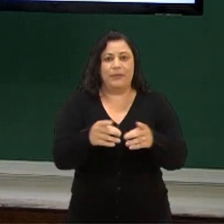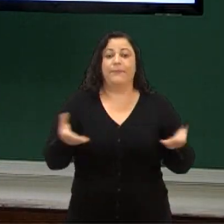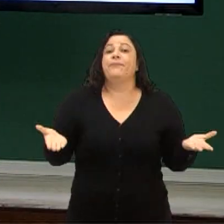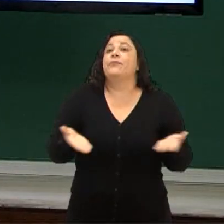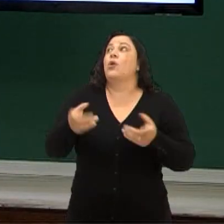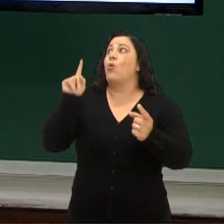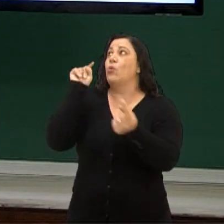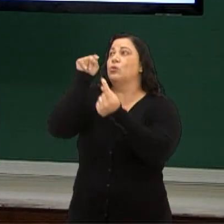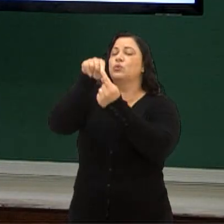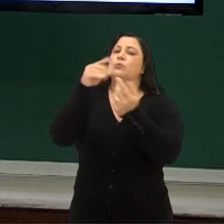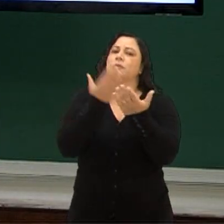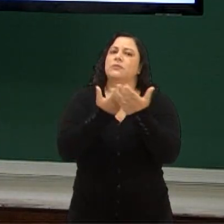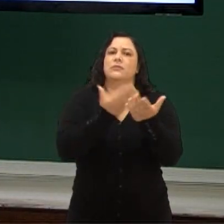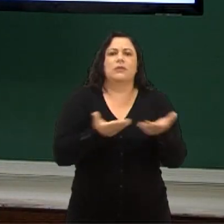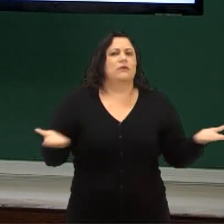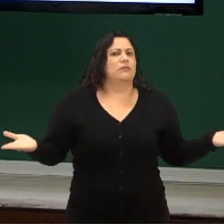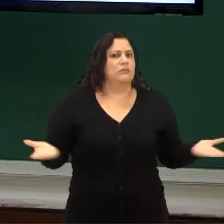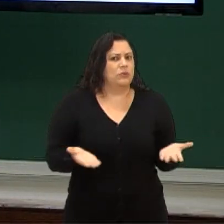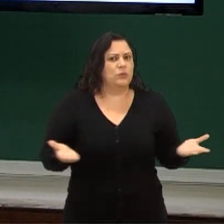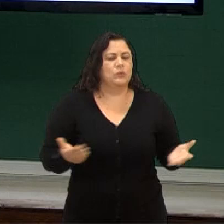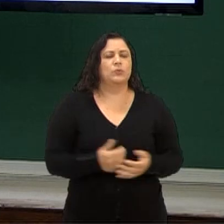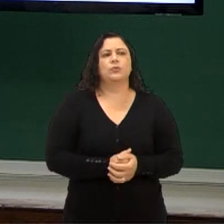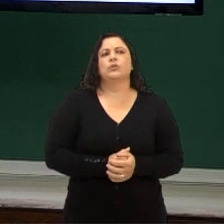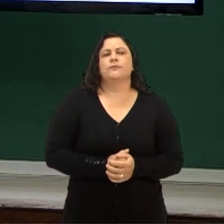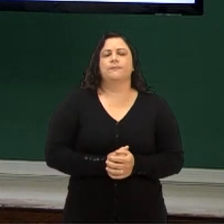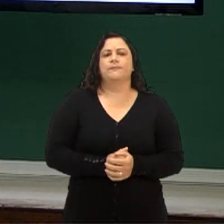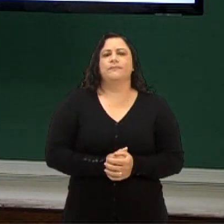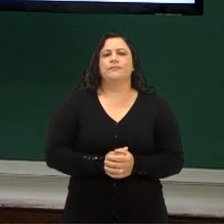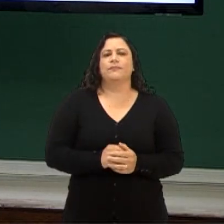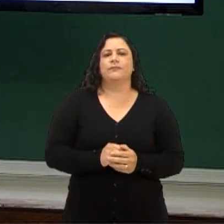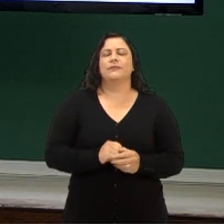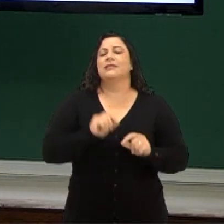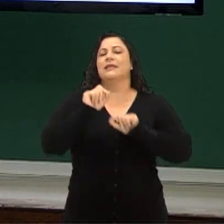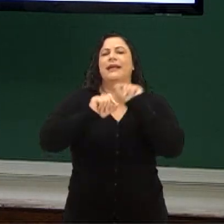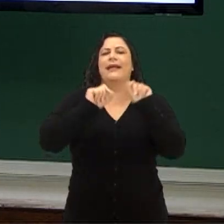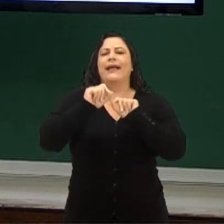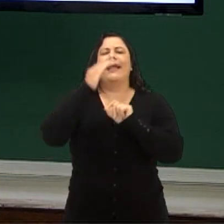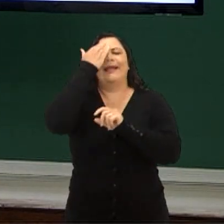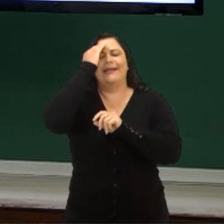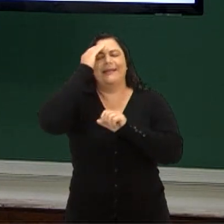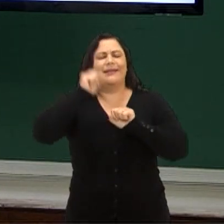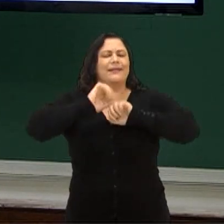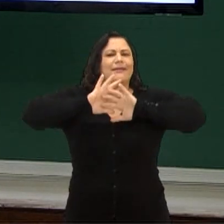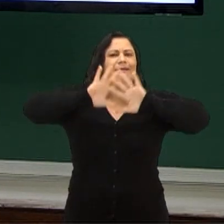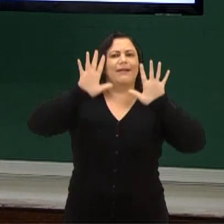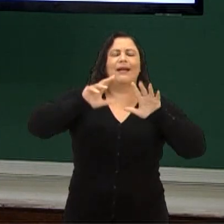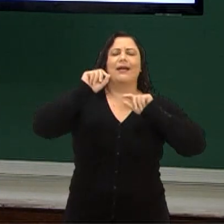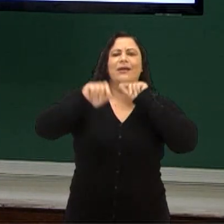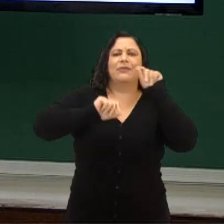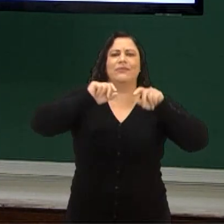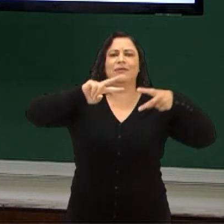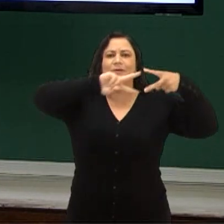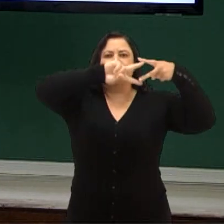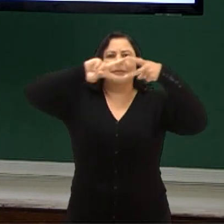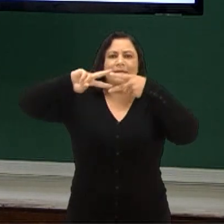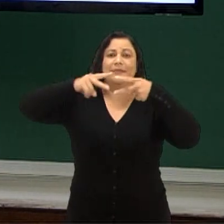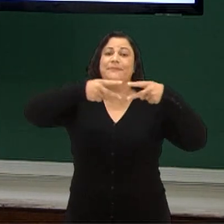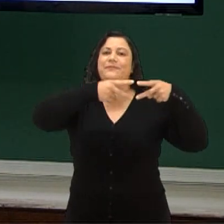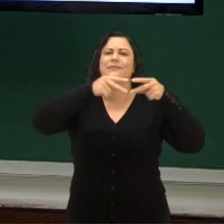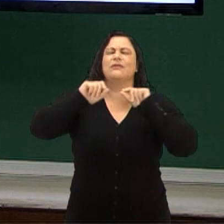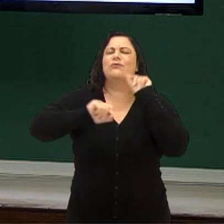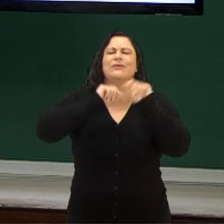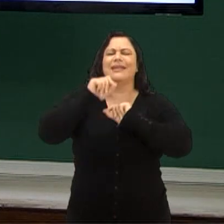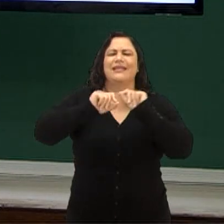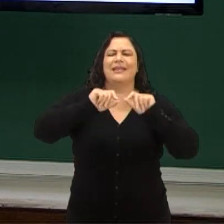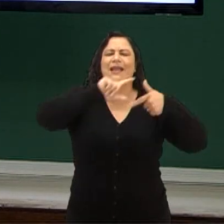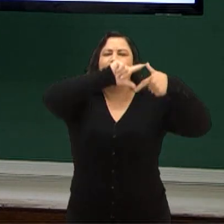objetivos da nossa aula de hoje? Interpretar uma tirinha. Vocês devem conhecer esse gênero tirinha. Vamos reconhecer aspectos